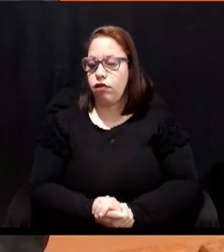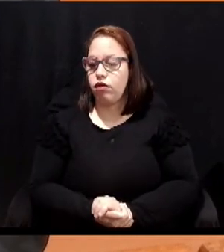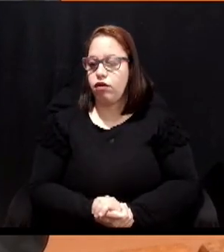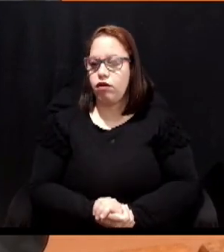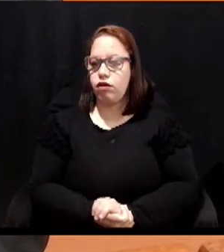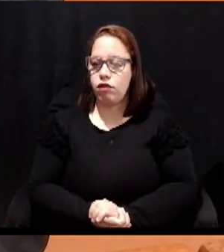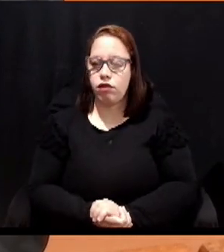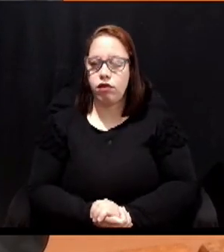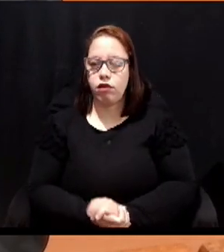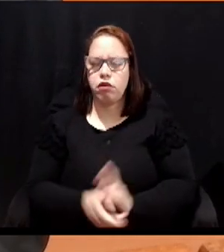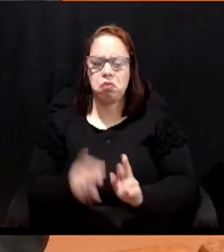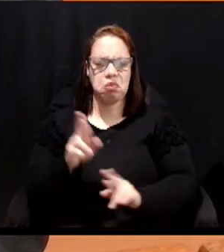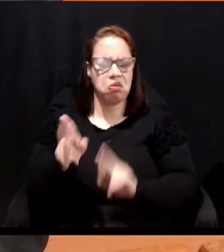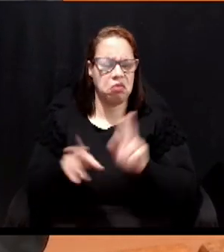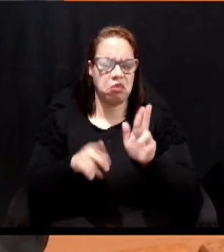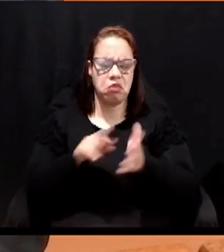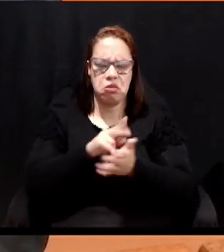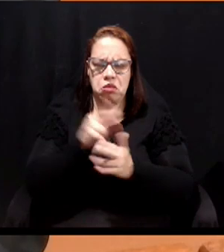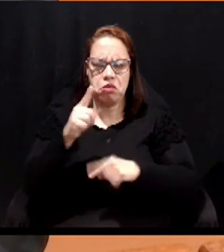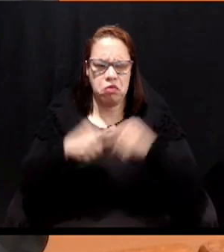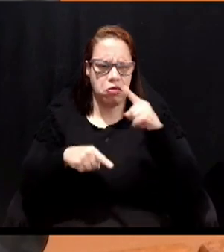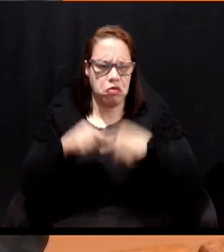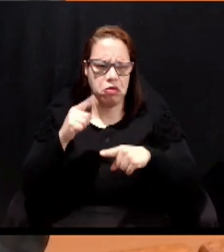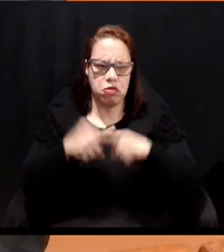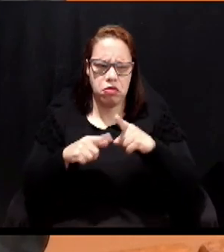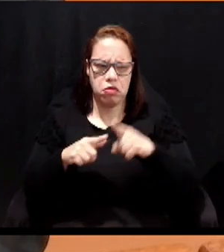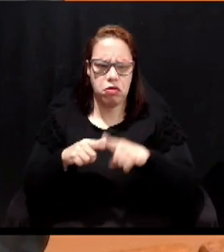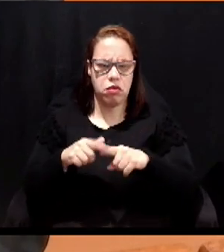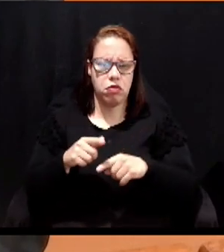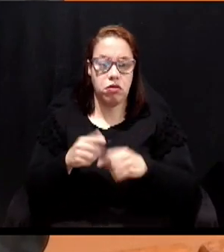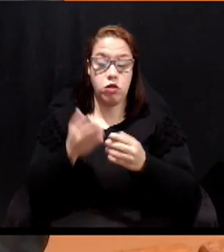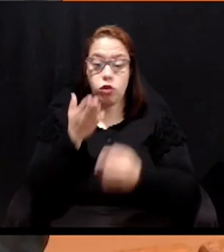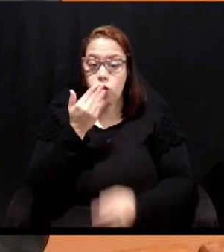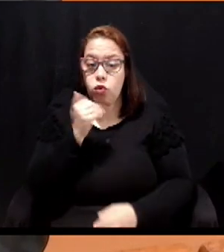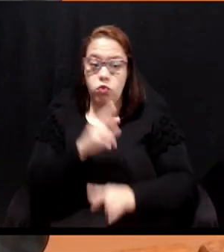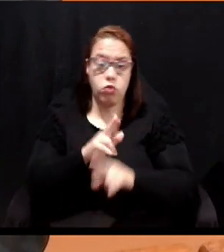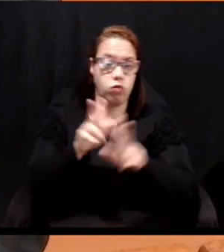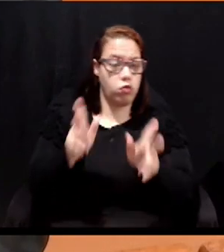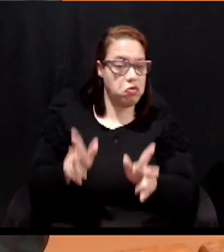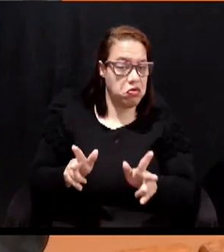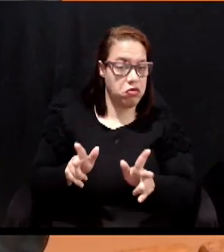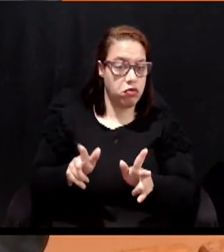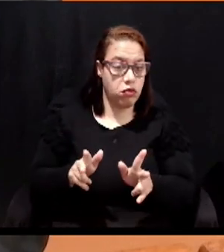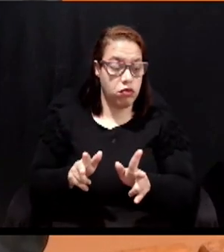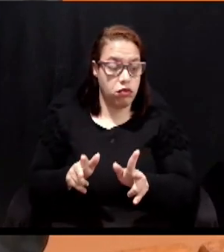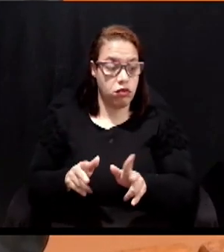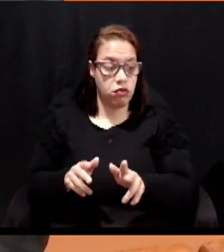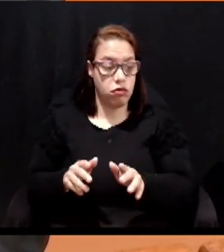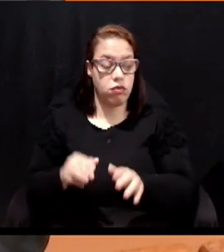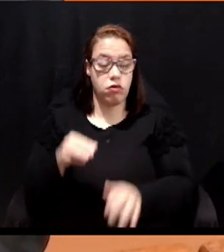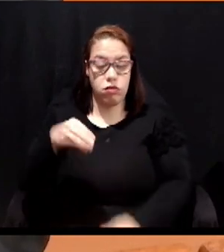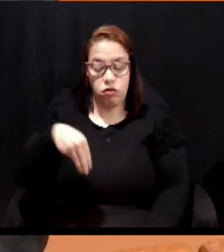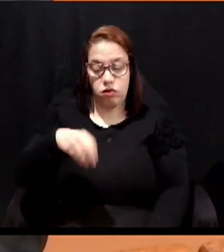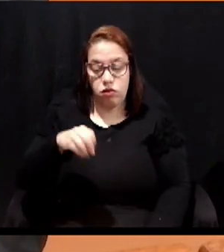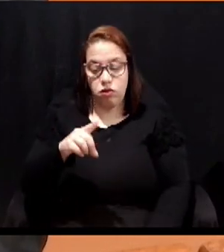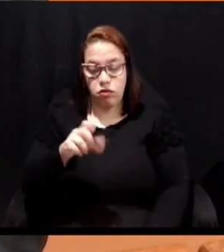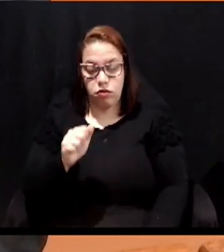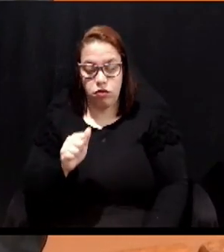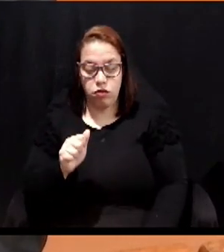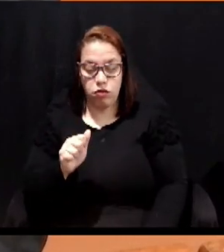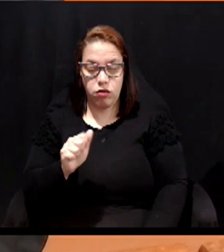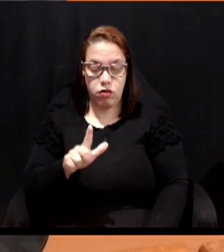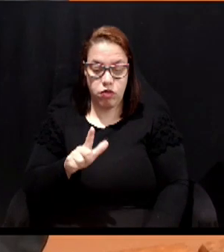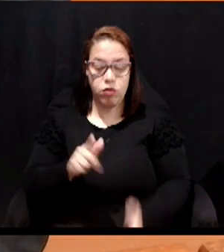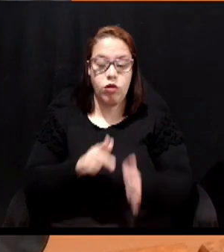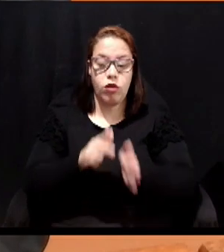vários tipos de produto, grãos, né, commodities. É muito importante esse modal ferroviário, porque ele nos